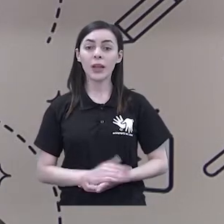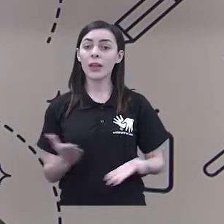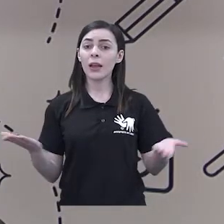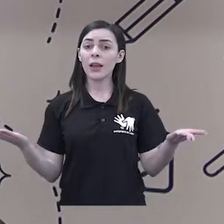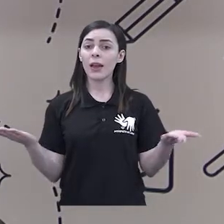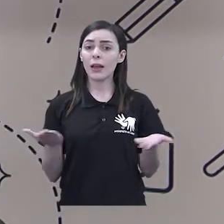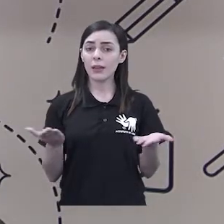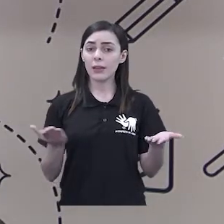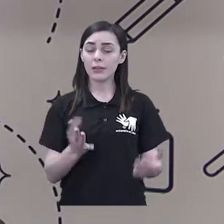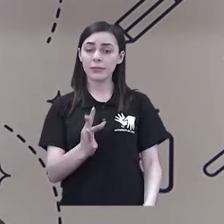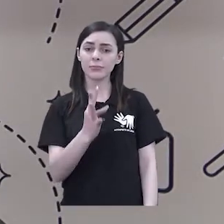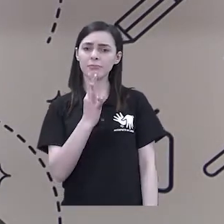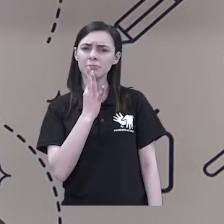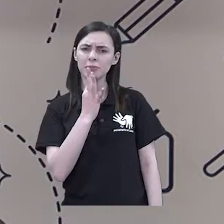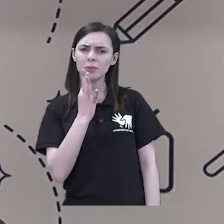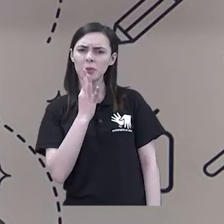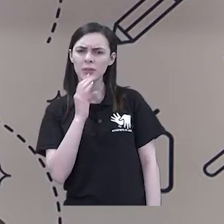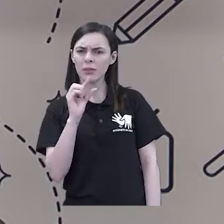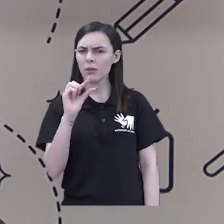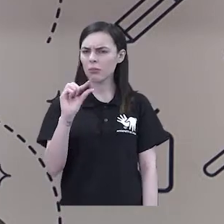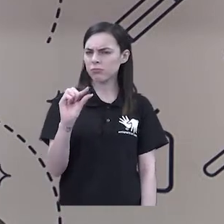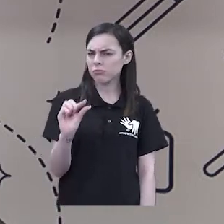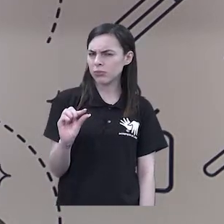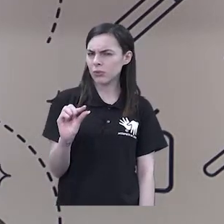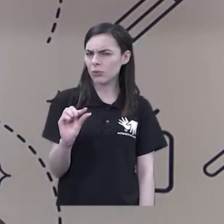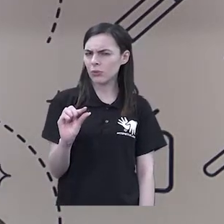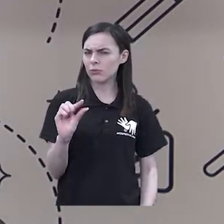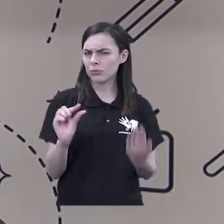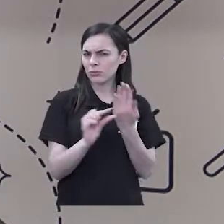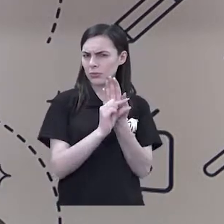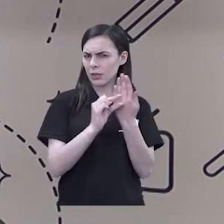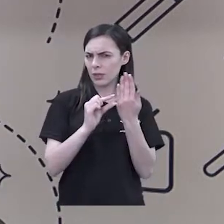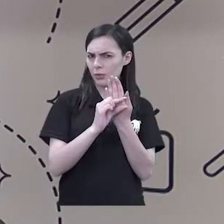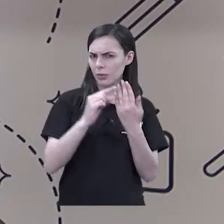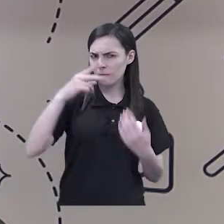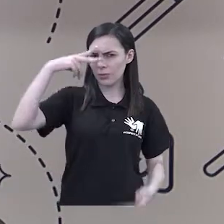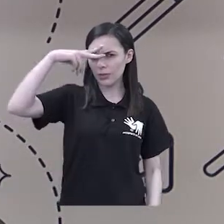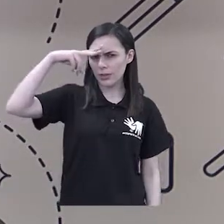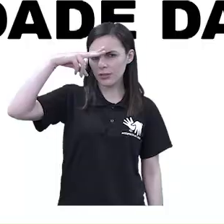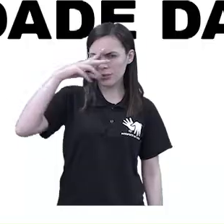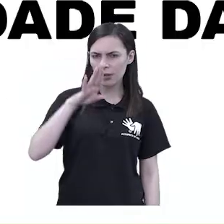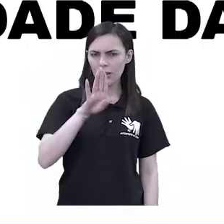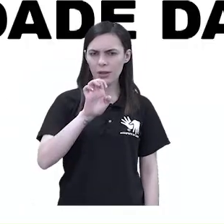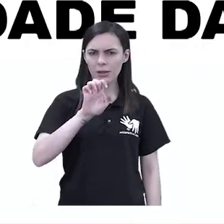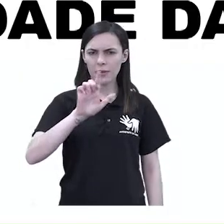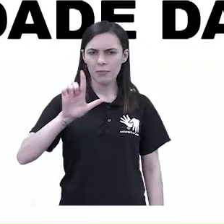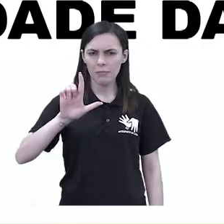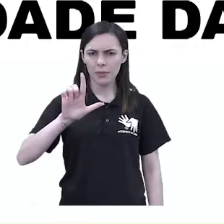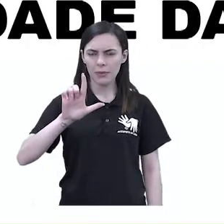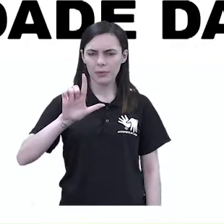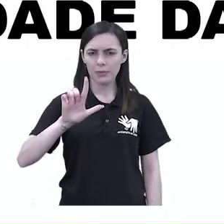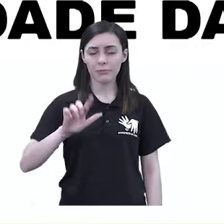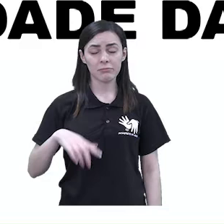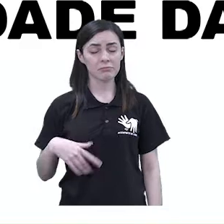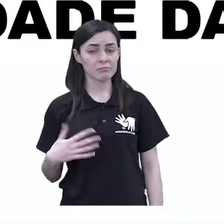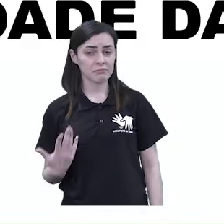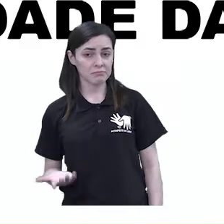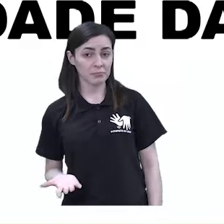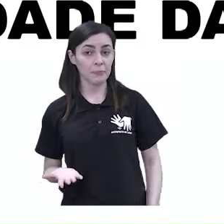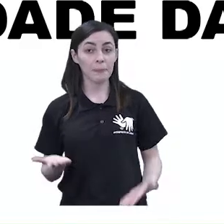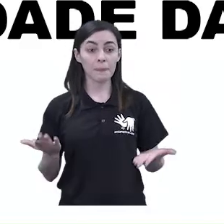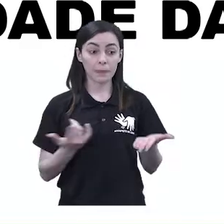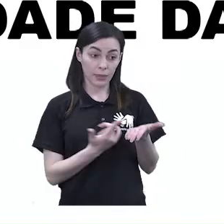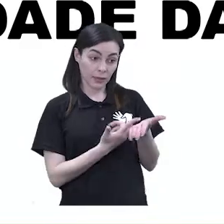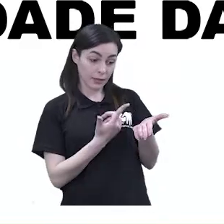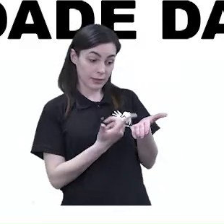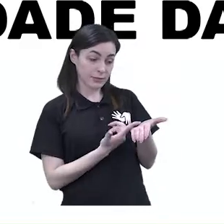Vamos então conhecer um pouco sobre a Bell Hooks, que é a autora deste livro.